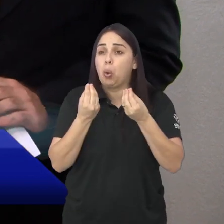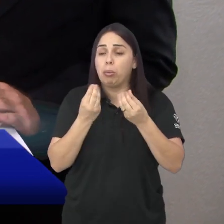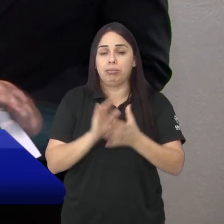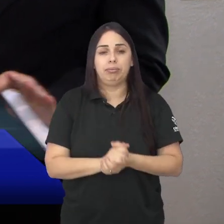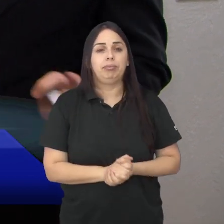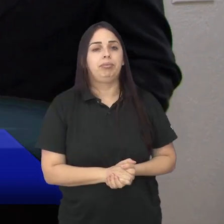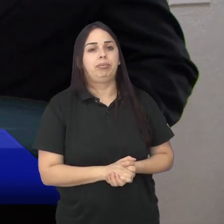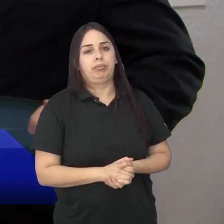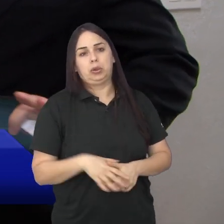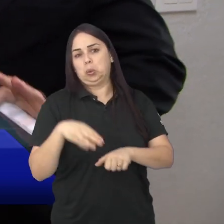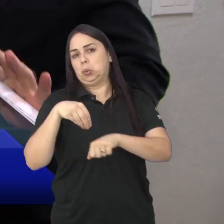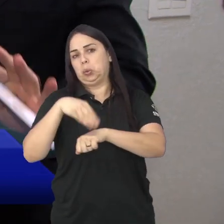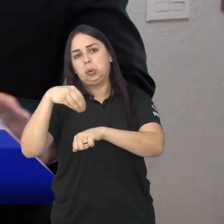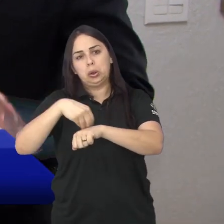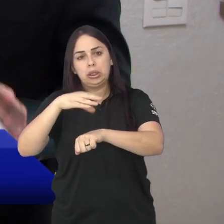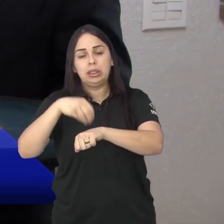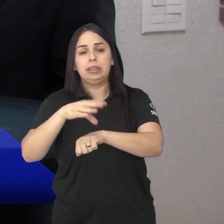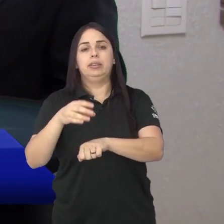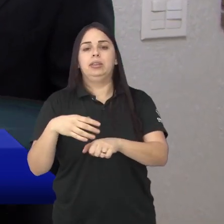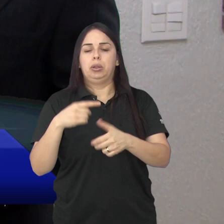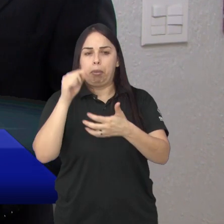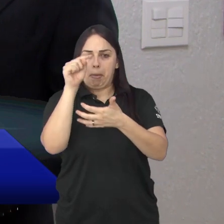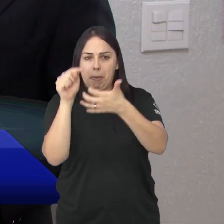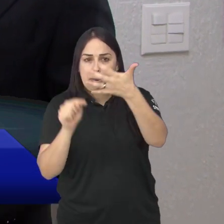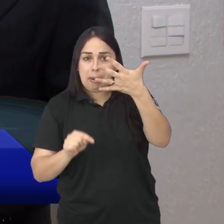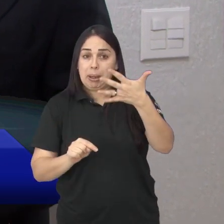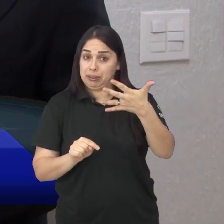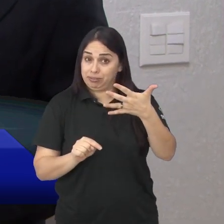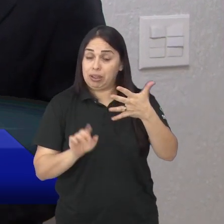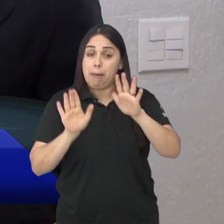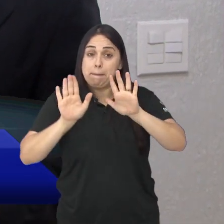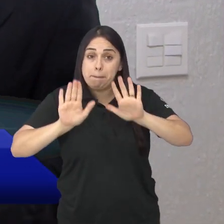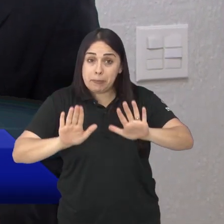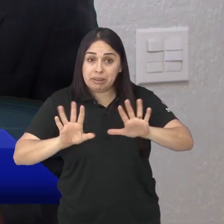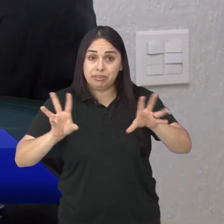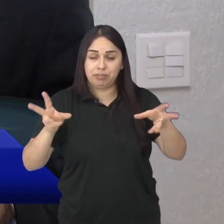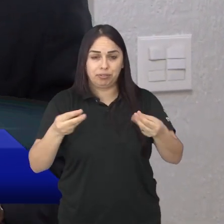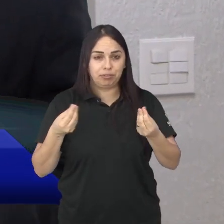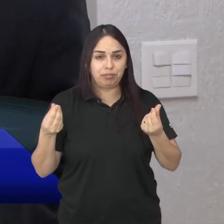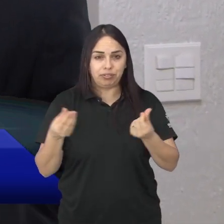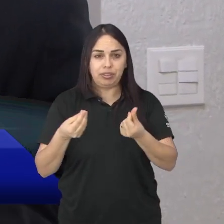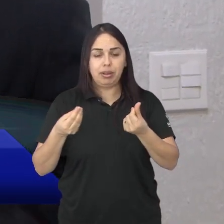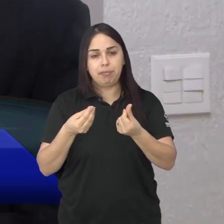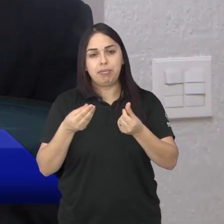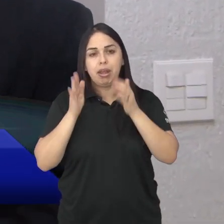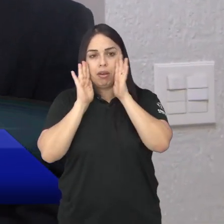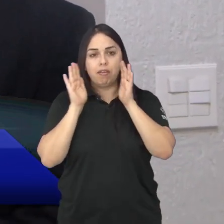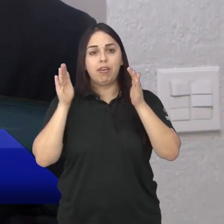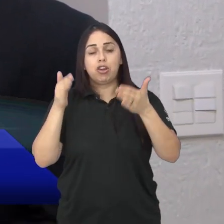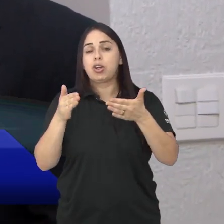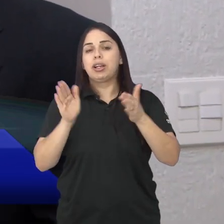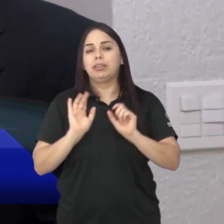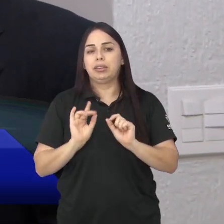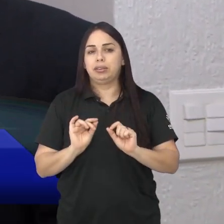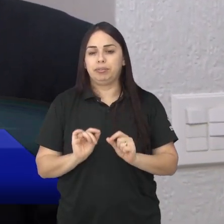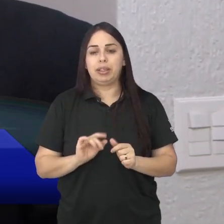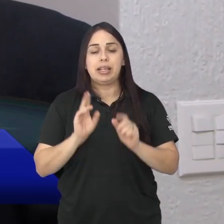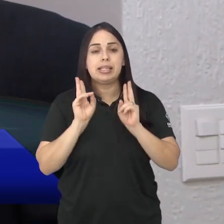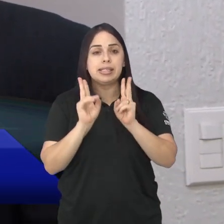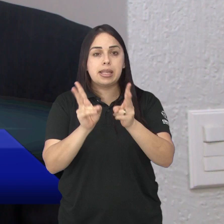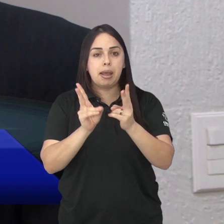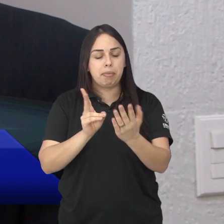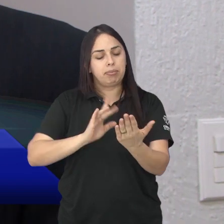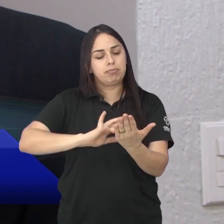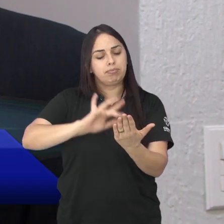Sim, são muitas dicas que se pode passar envolvendo o Pix, né? Mas para tentar se concentrar nas principais,